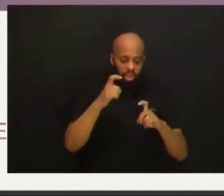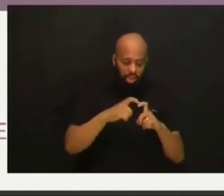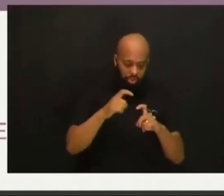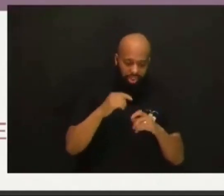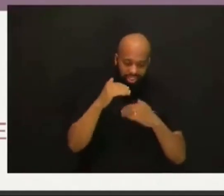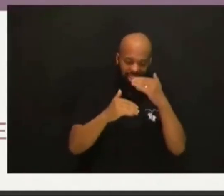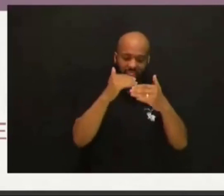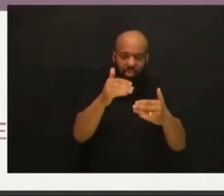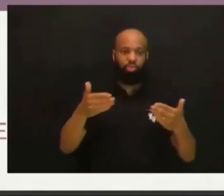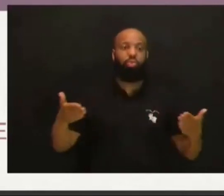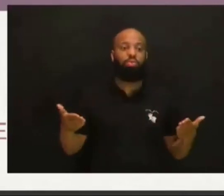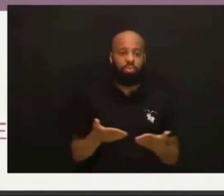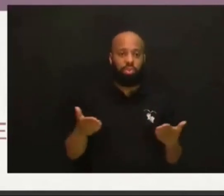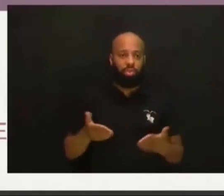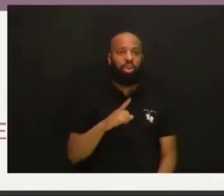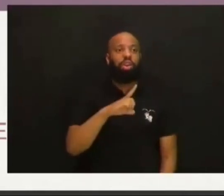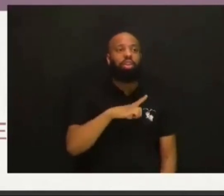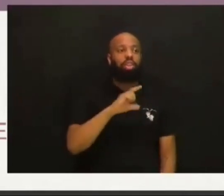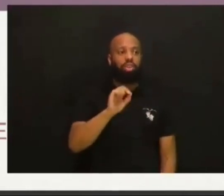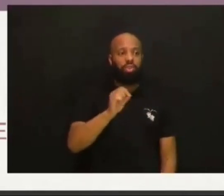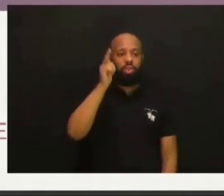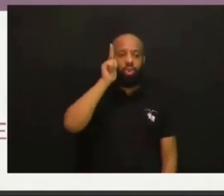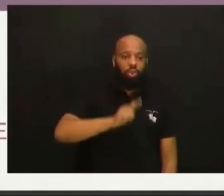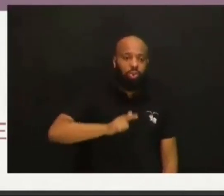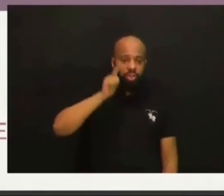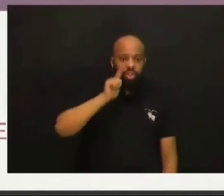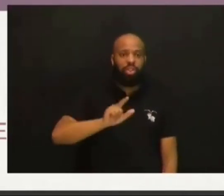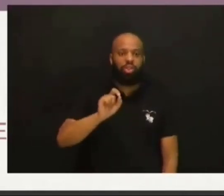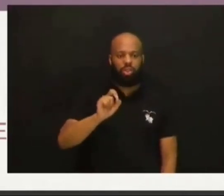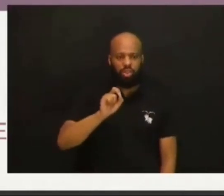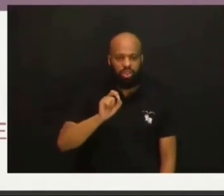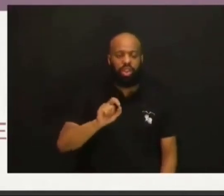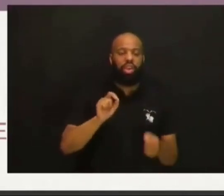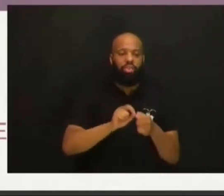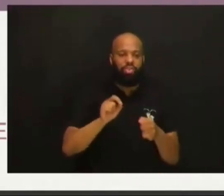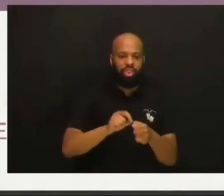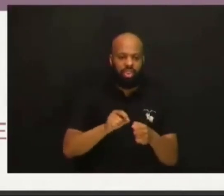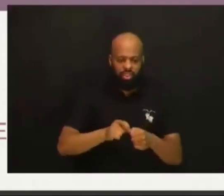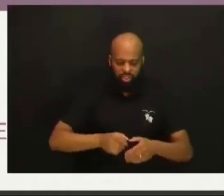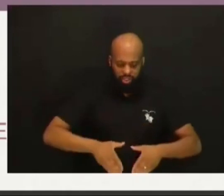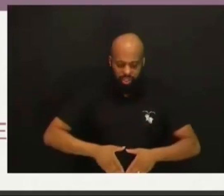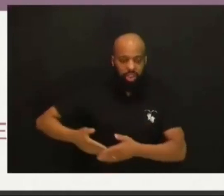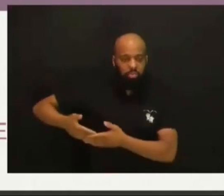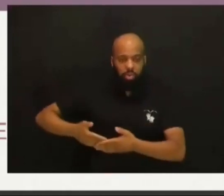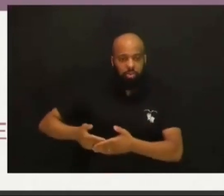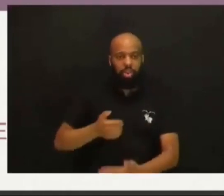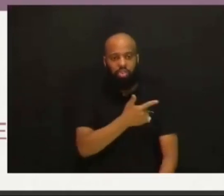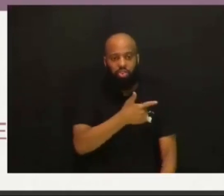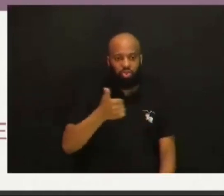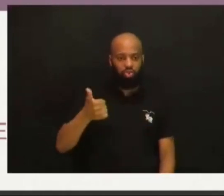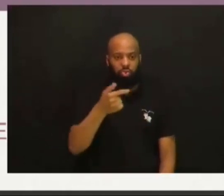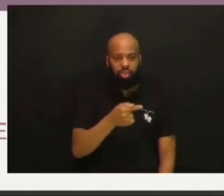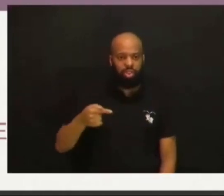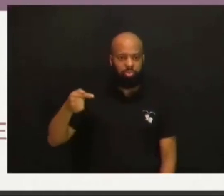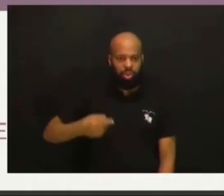avançou agora, nós temos conseguido fazer fetos de 21 semanas sobreviverem.